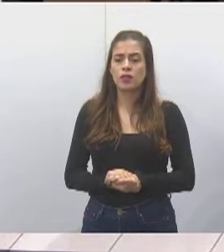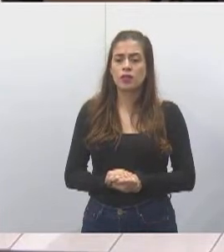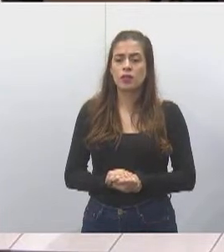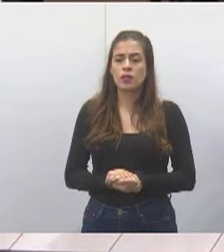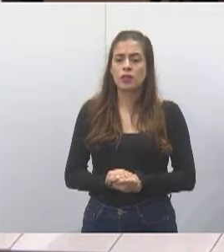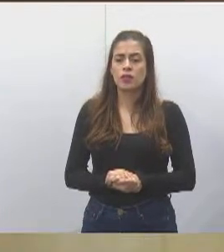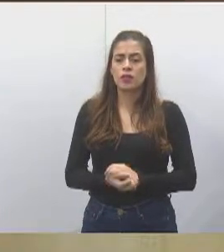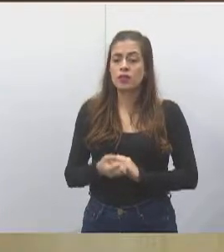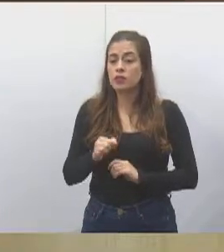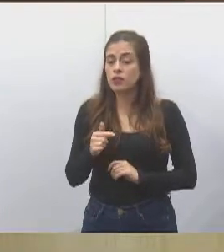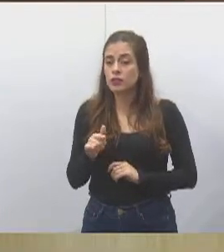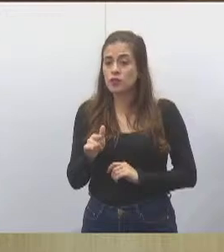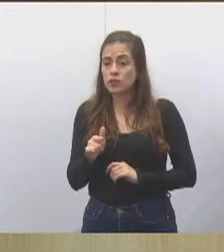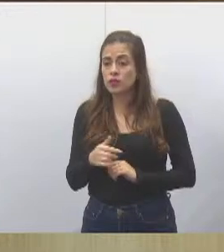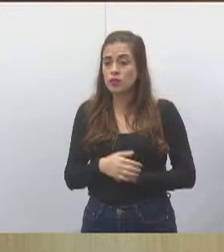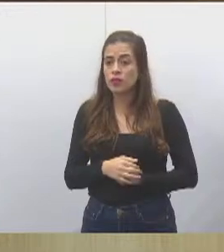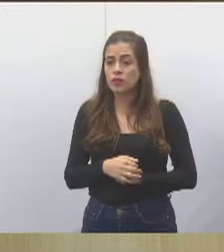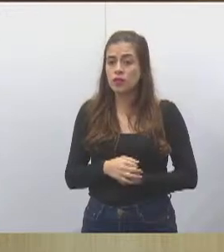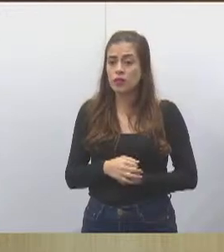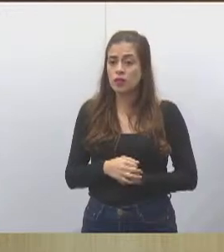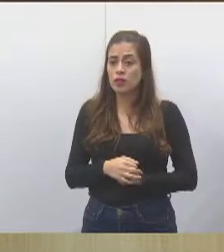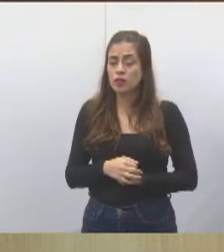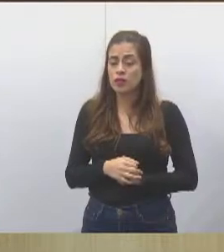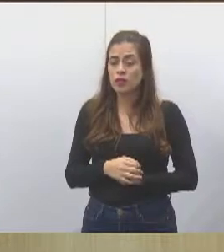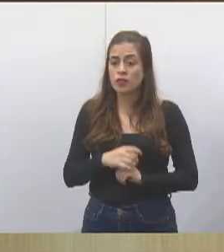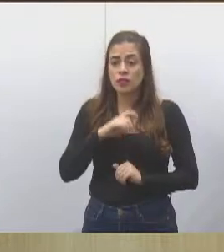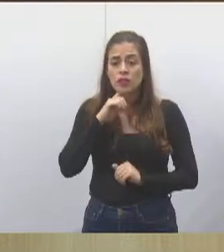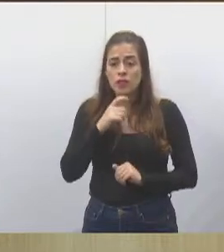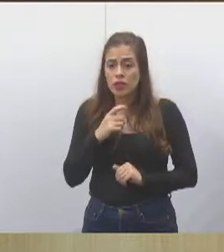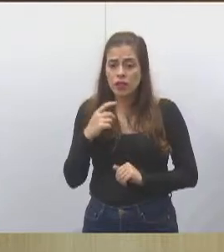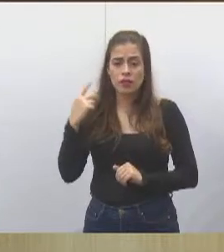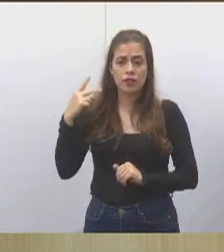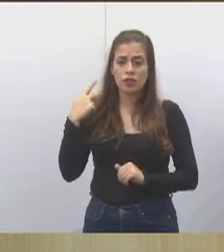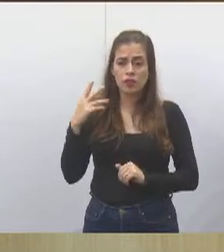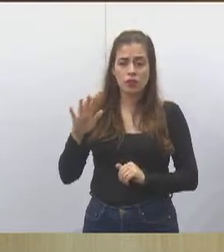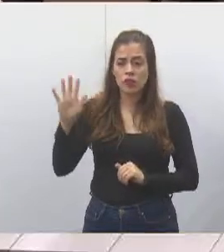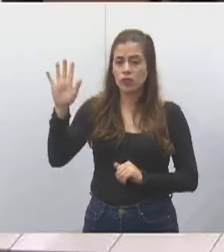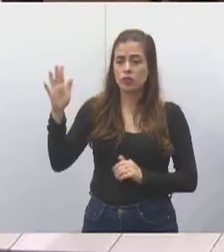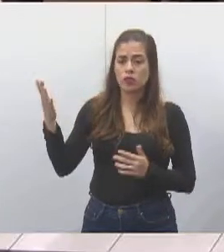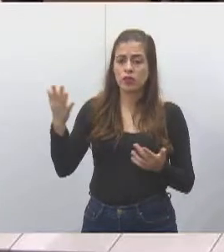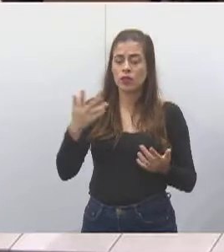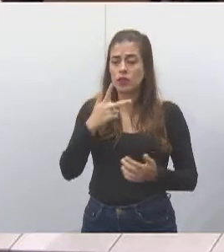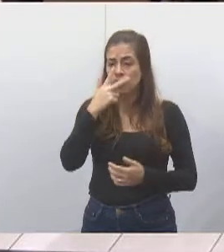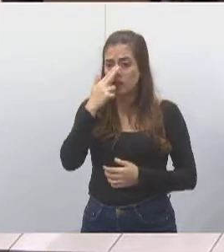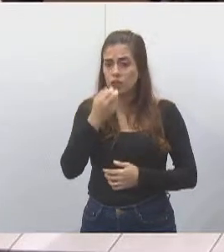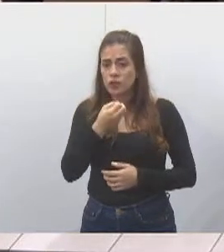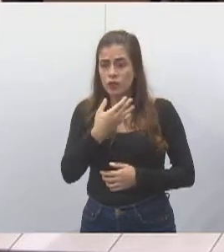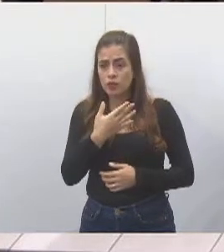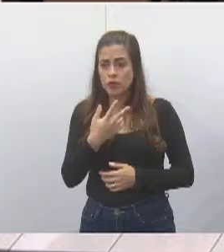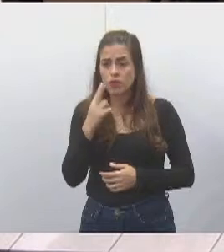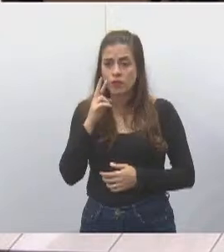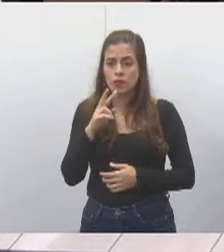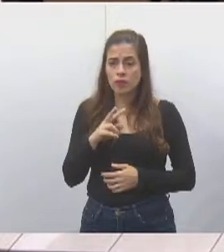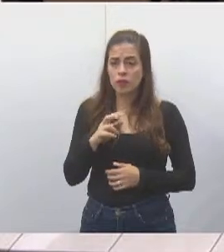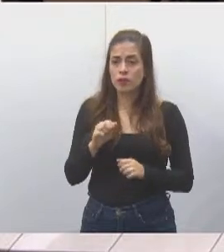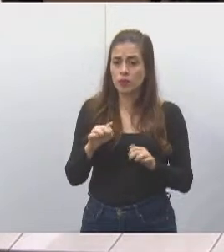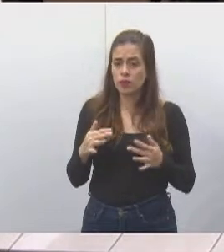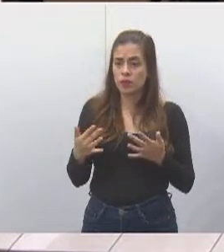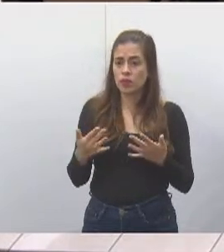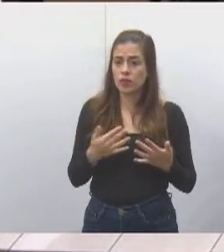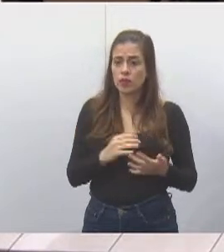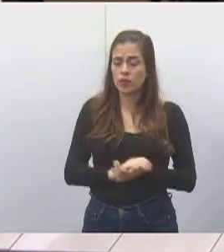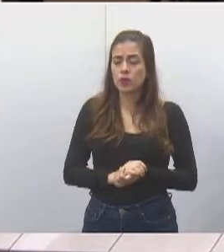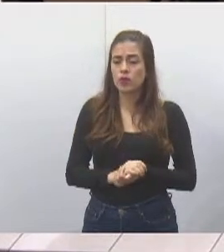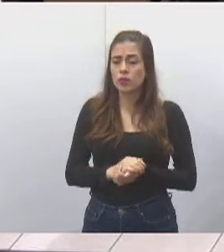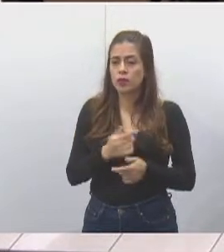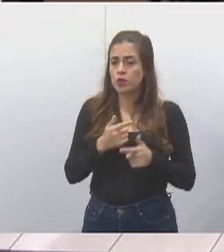Se não tiver ninguém, nenhum vereador... Eu acho que era bom ouvir o povo que tem. Não pode falar, Luiz Flávio. Não tem problema,